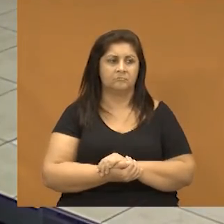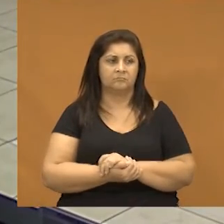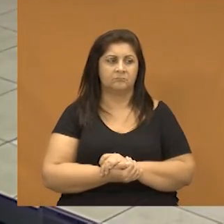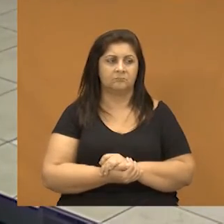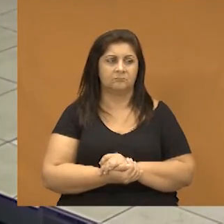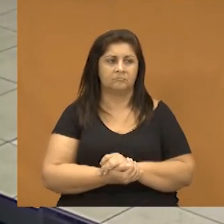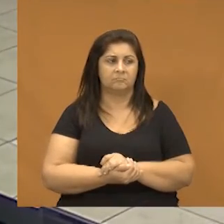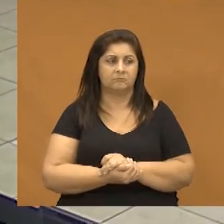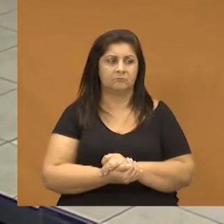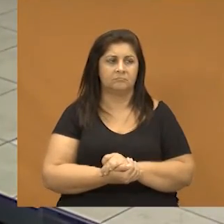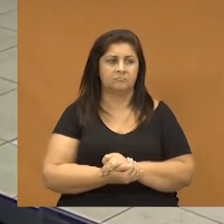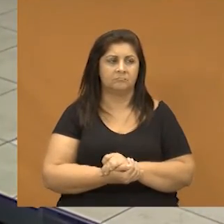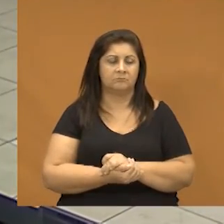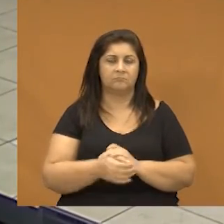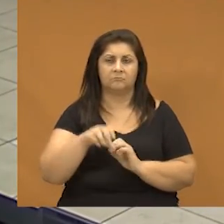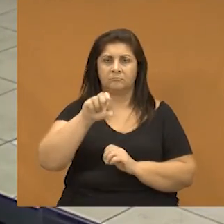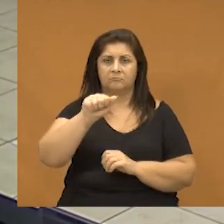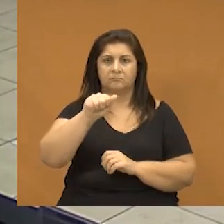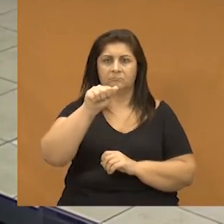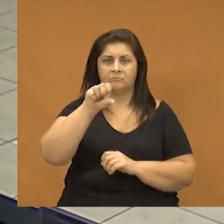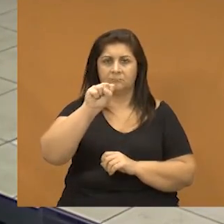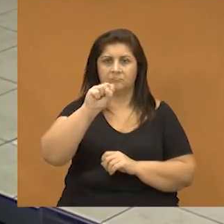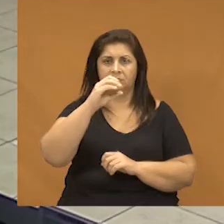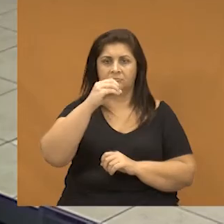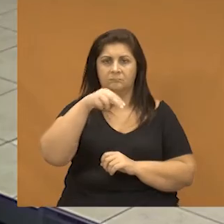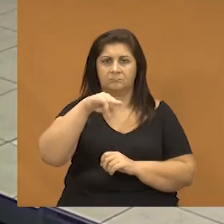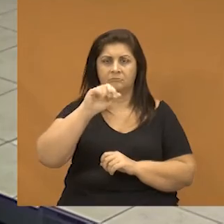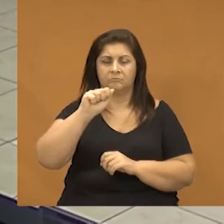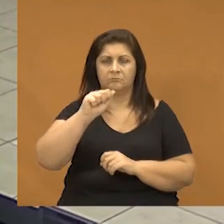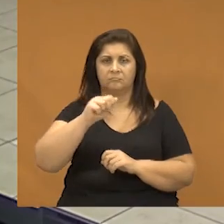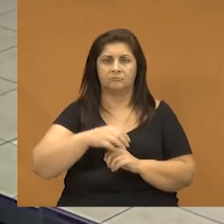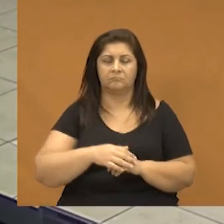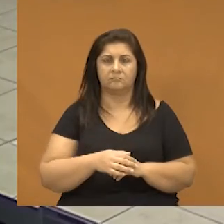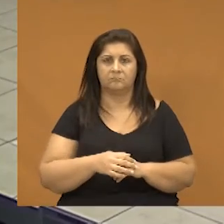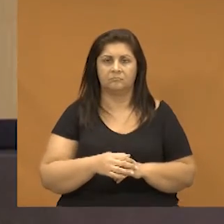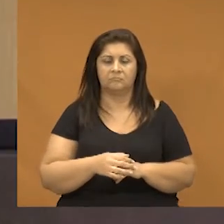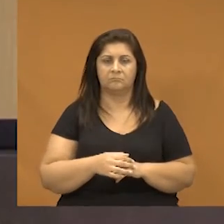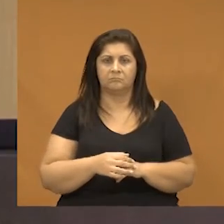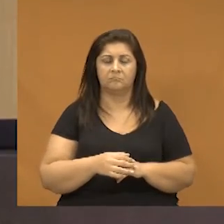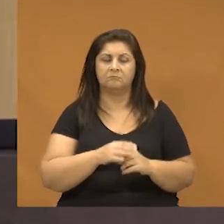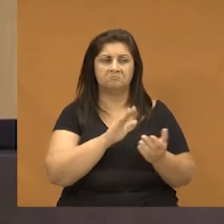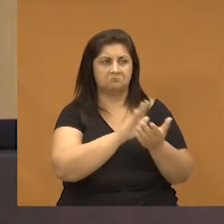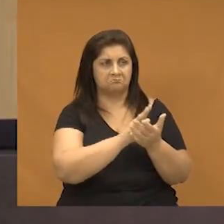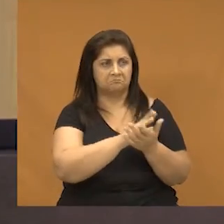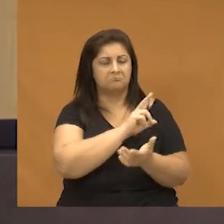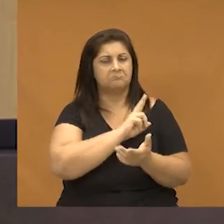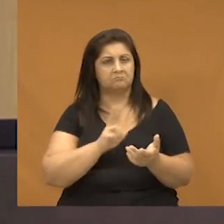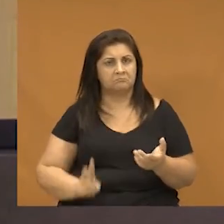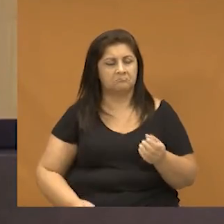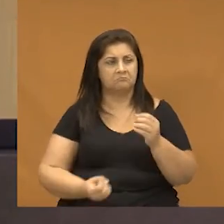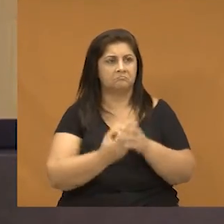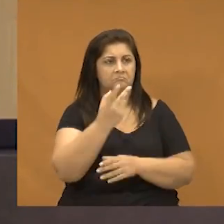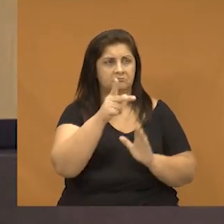Como vota a vereadora Sônia Patas da Amizade? Justificando meu voto, vereadora Aderbal, parabéns pelo projeto.